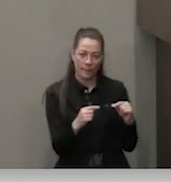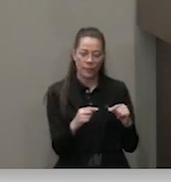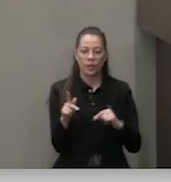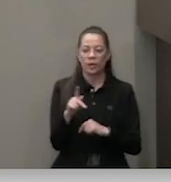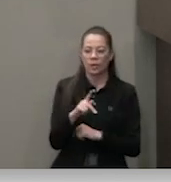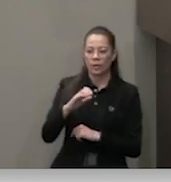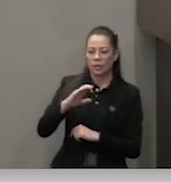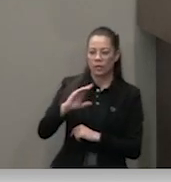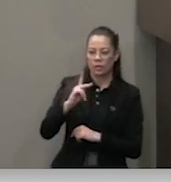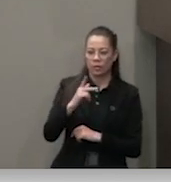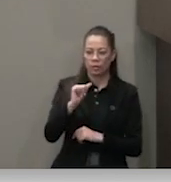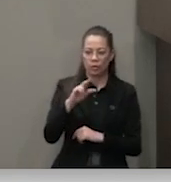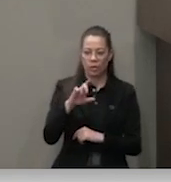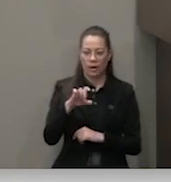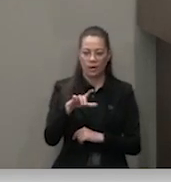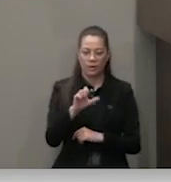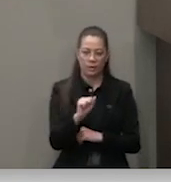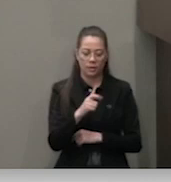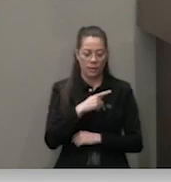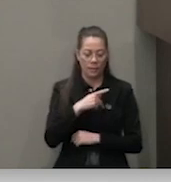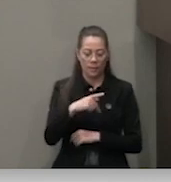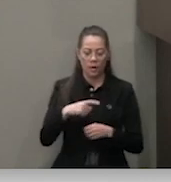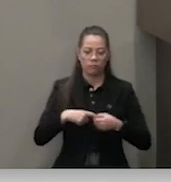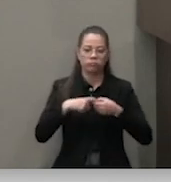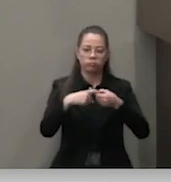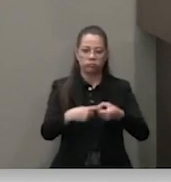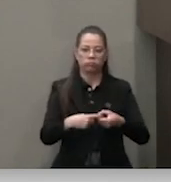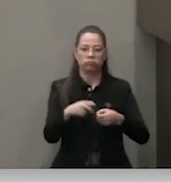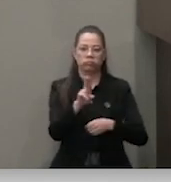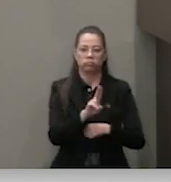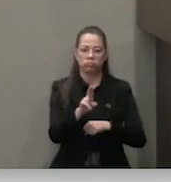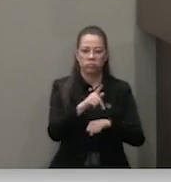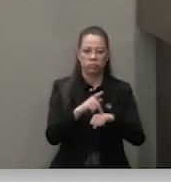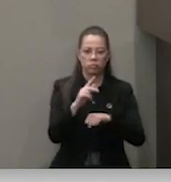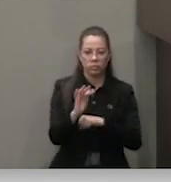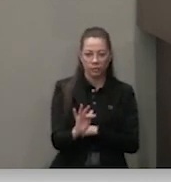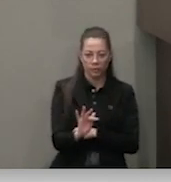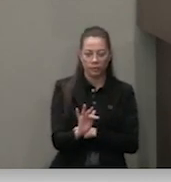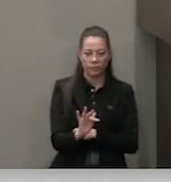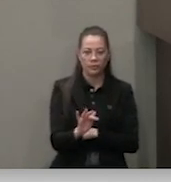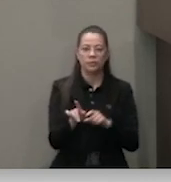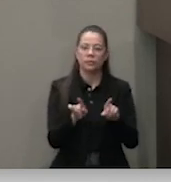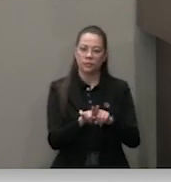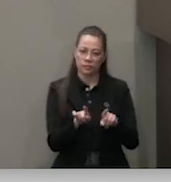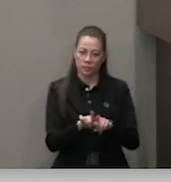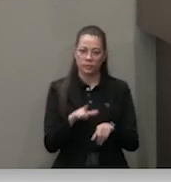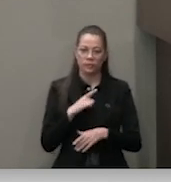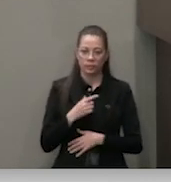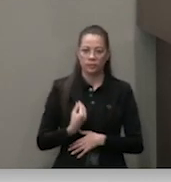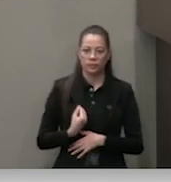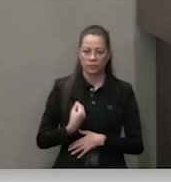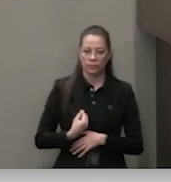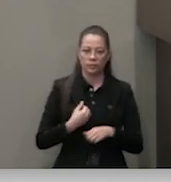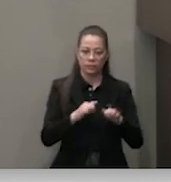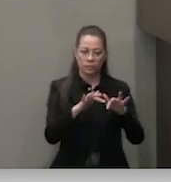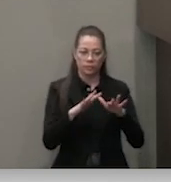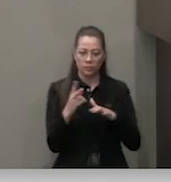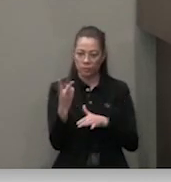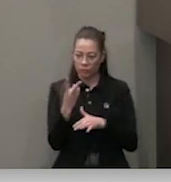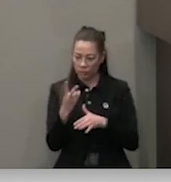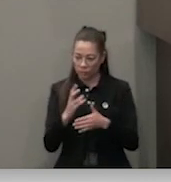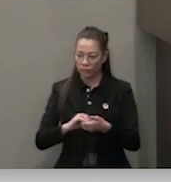Professor Charles Leonardo de Israel presidente da fundação da Universidade de pass fundo que também está presente na sessão em nome de vocês